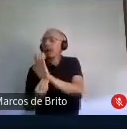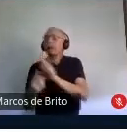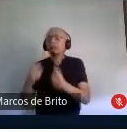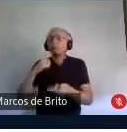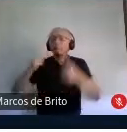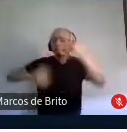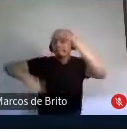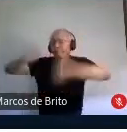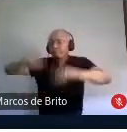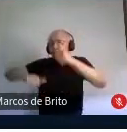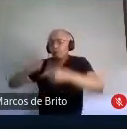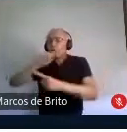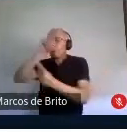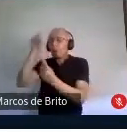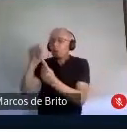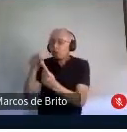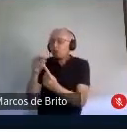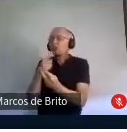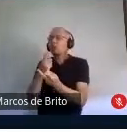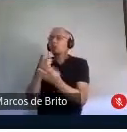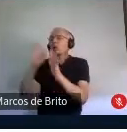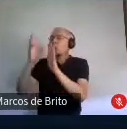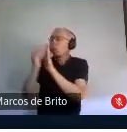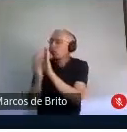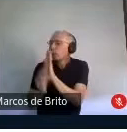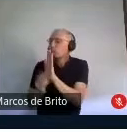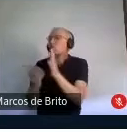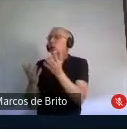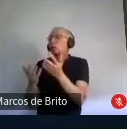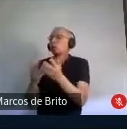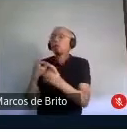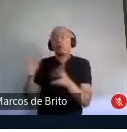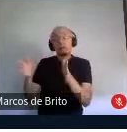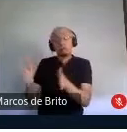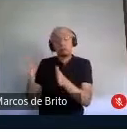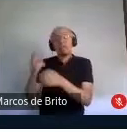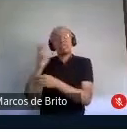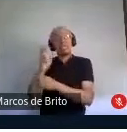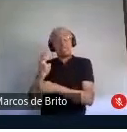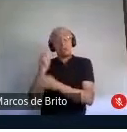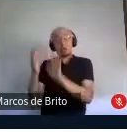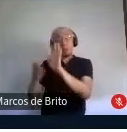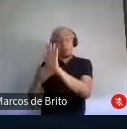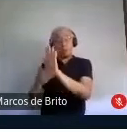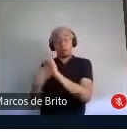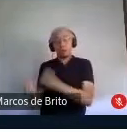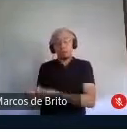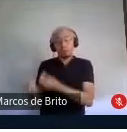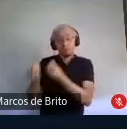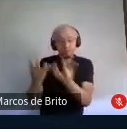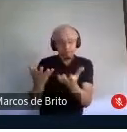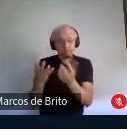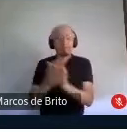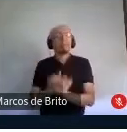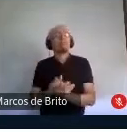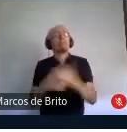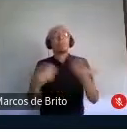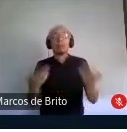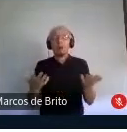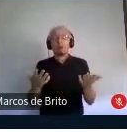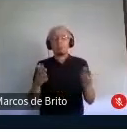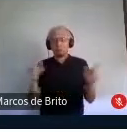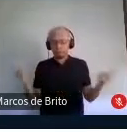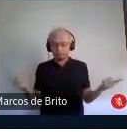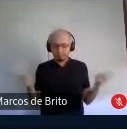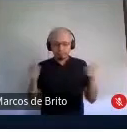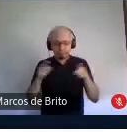os objetivos e os conteúdos curriculares desses 5 propostas que foram disponibilizadas nesse momento